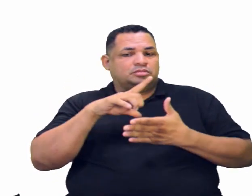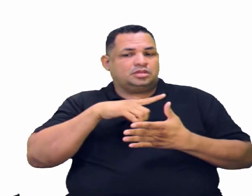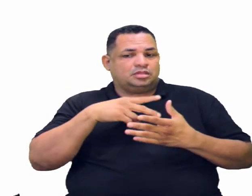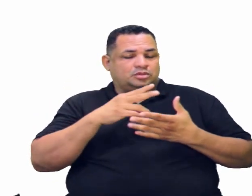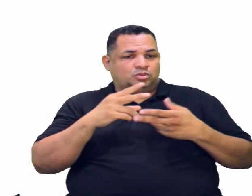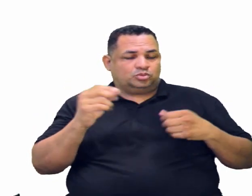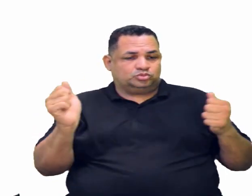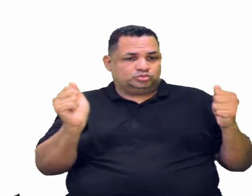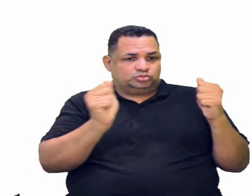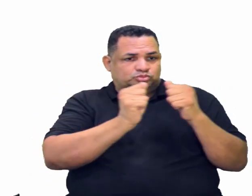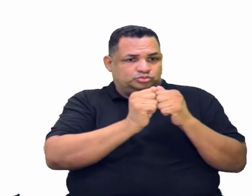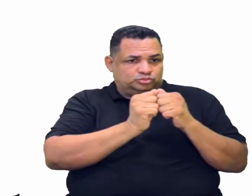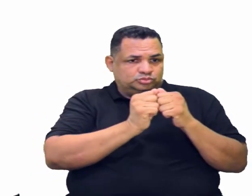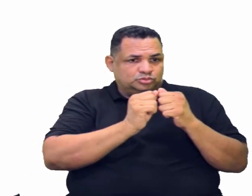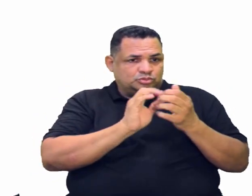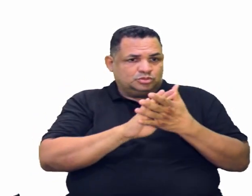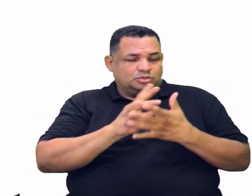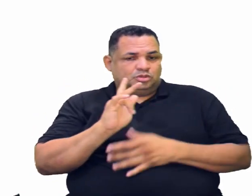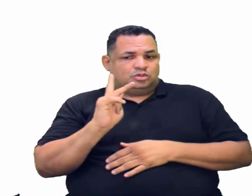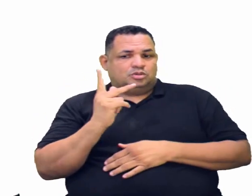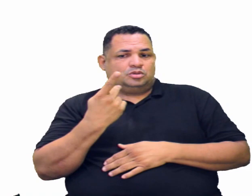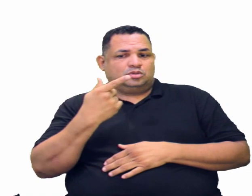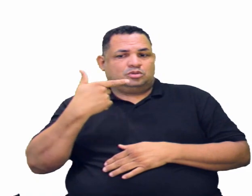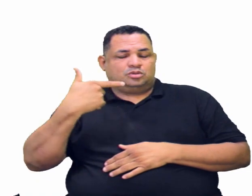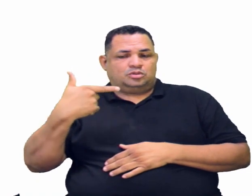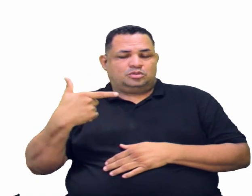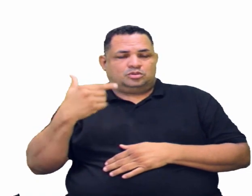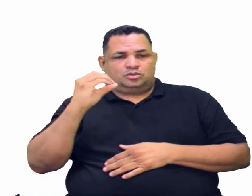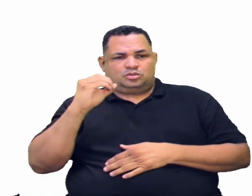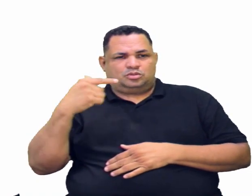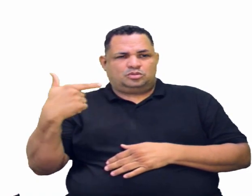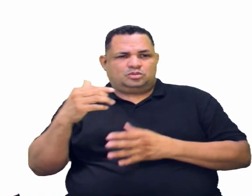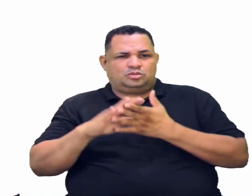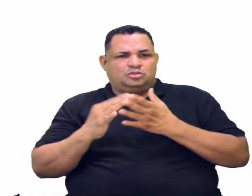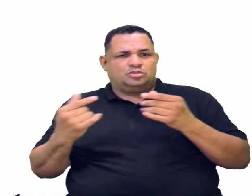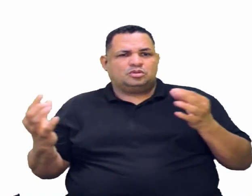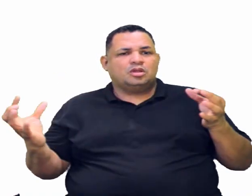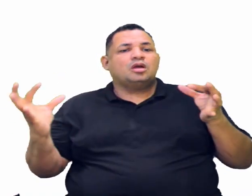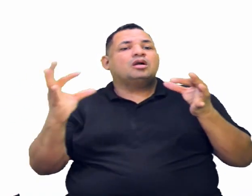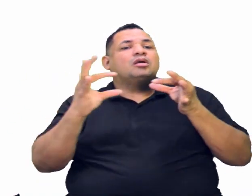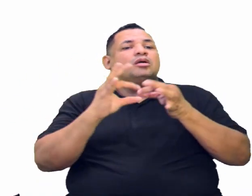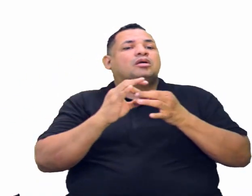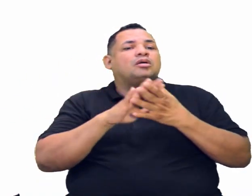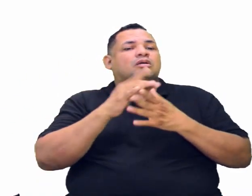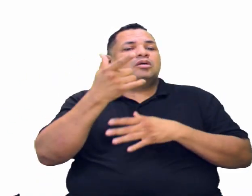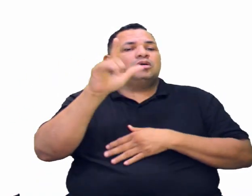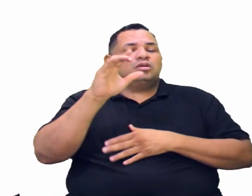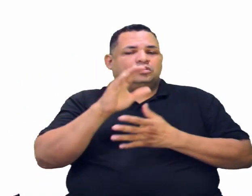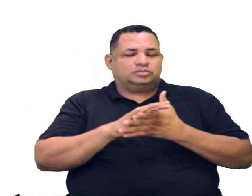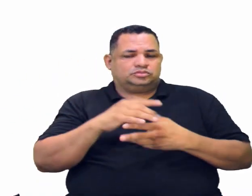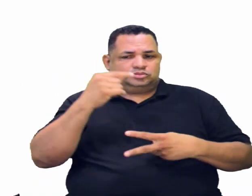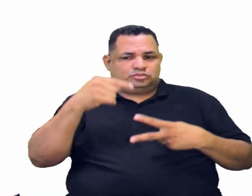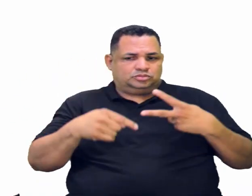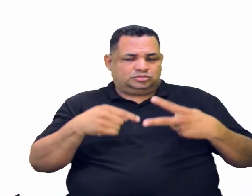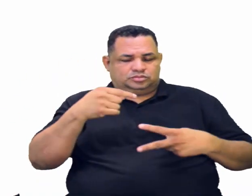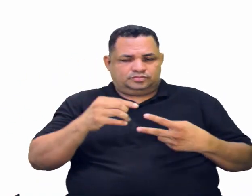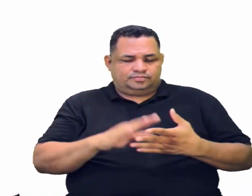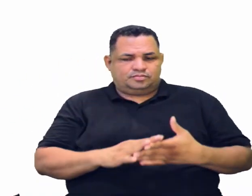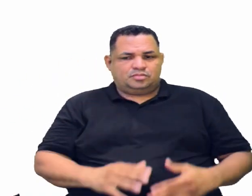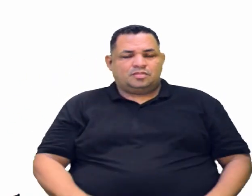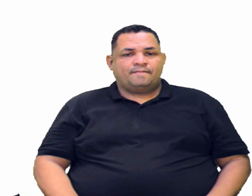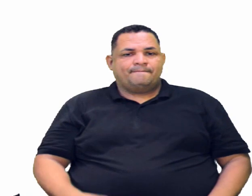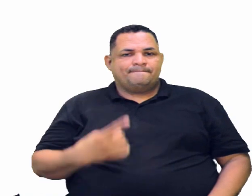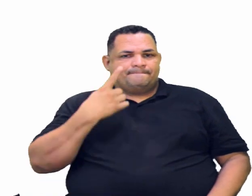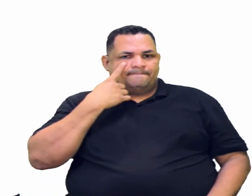dupla, enquanto o hidrogênio se liga ao outro carbono da dupla ligação.